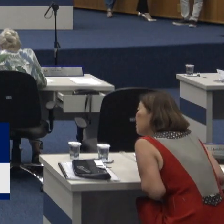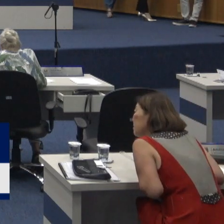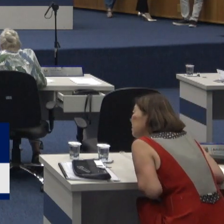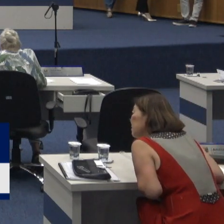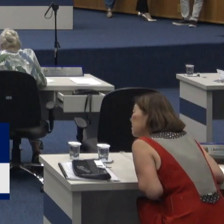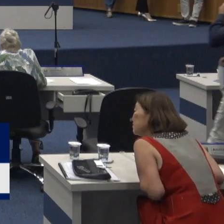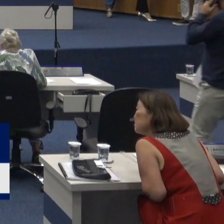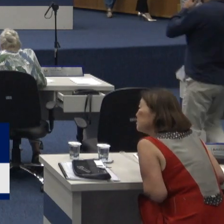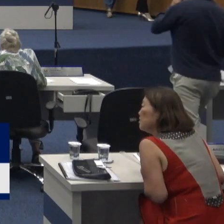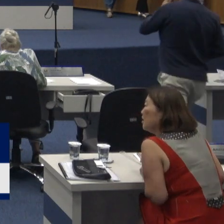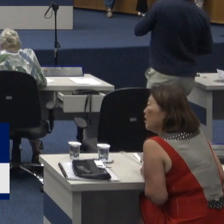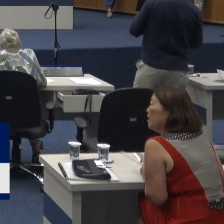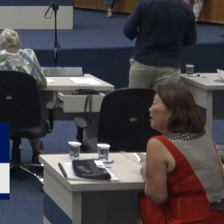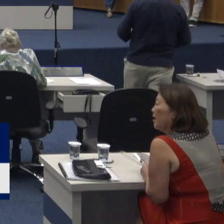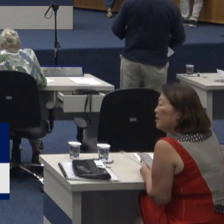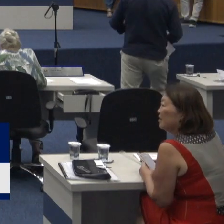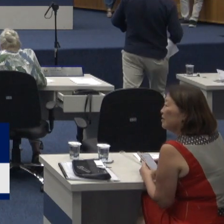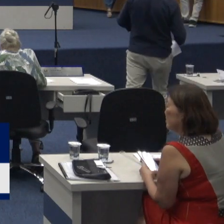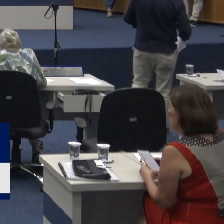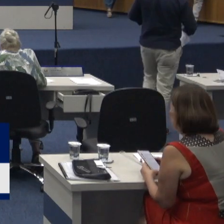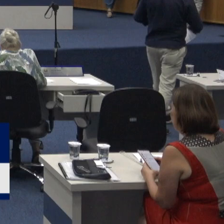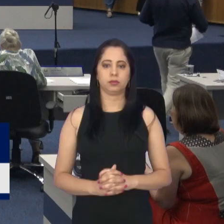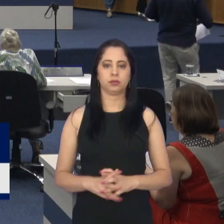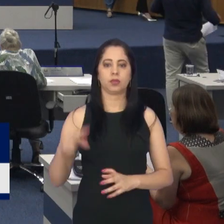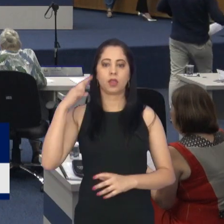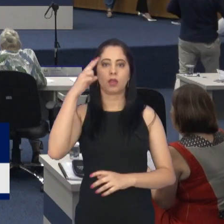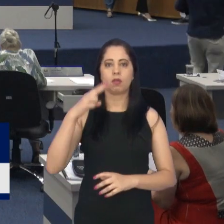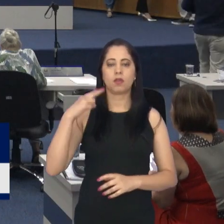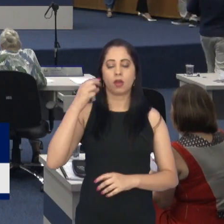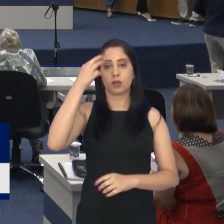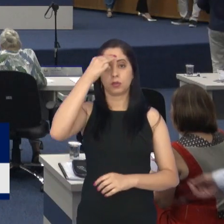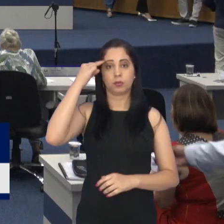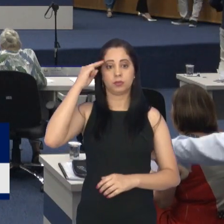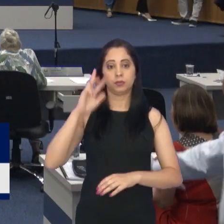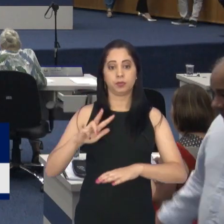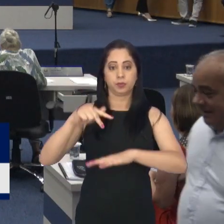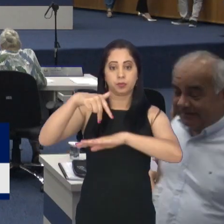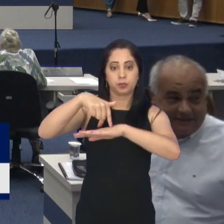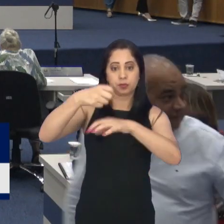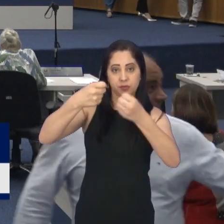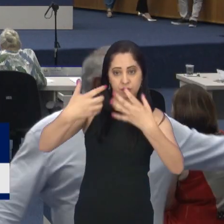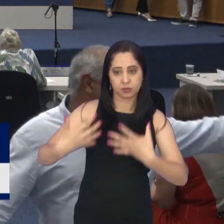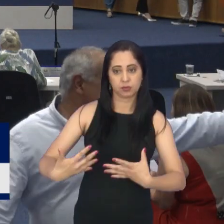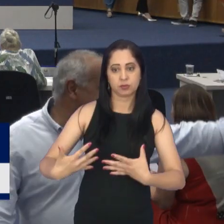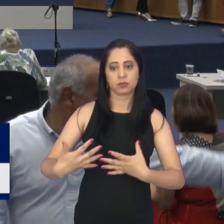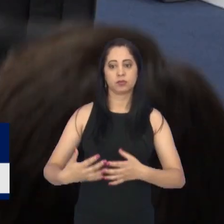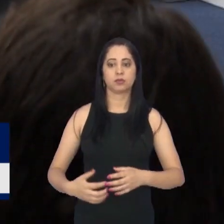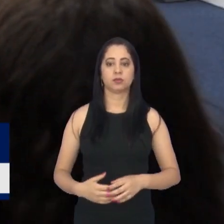Vereador Marcelo Garcia, inscrito para falar no processo.